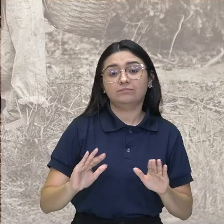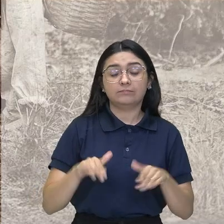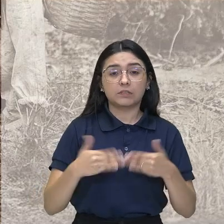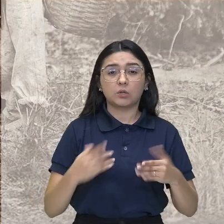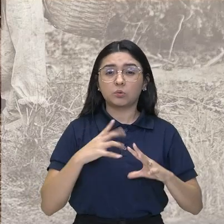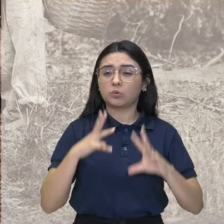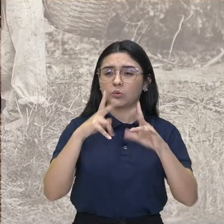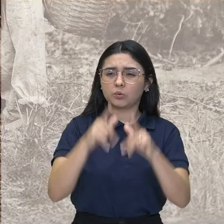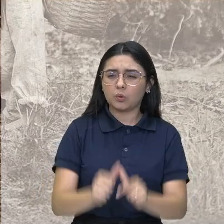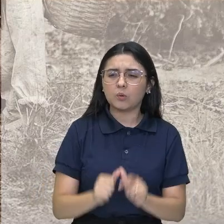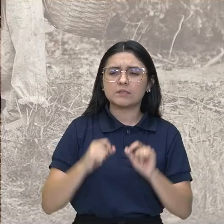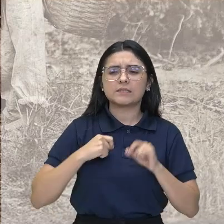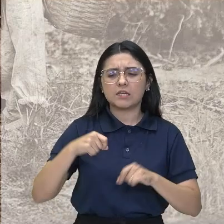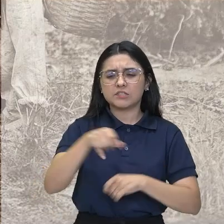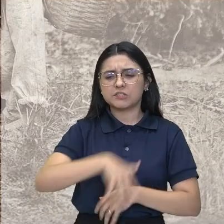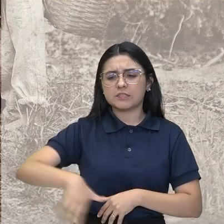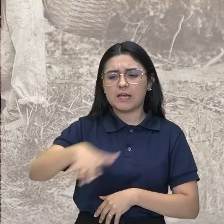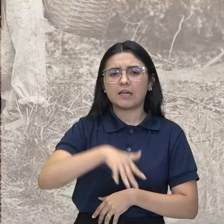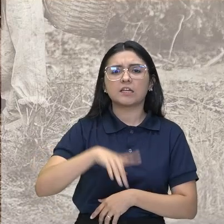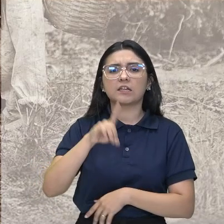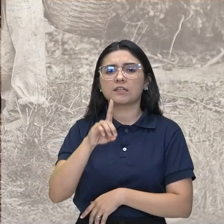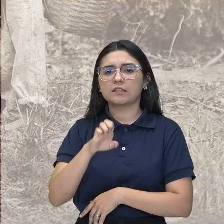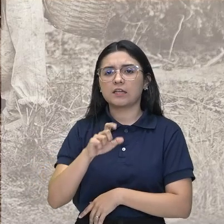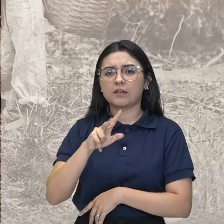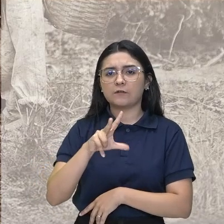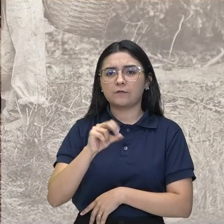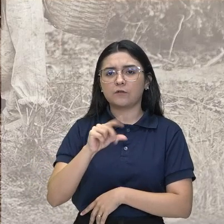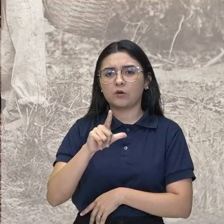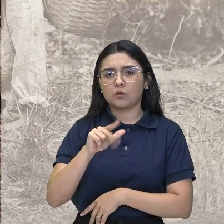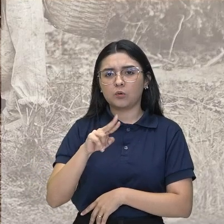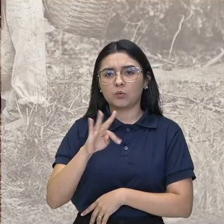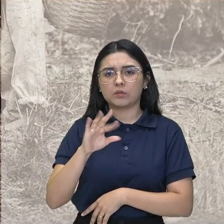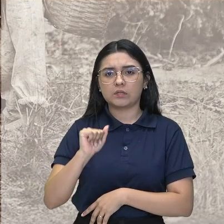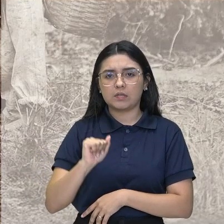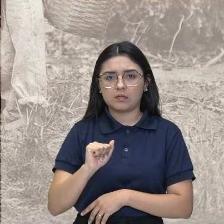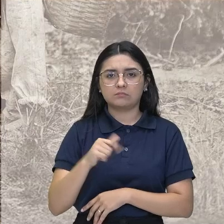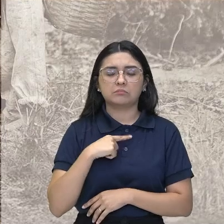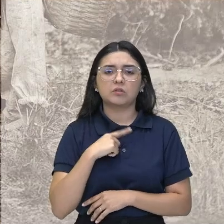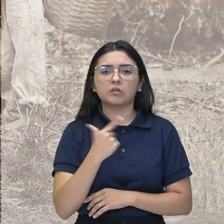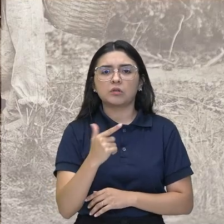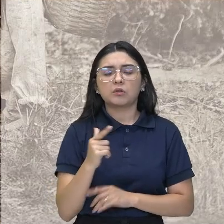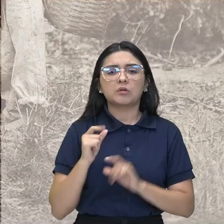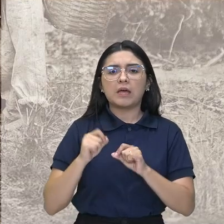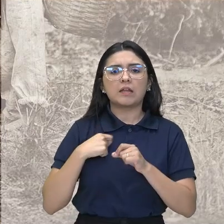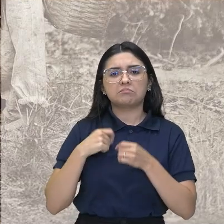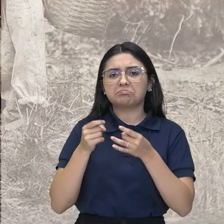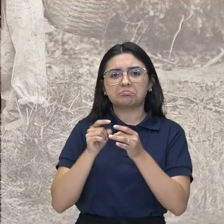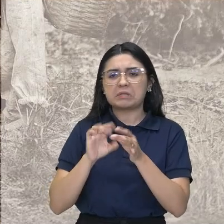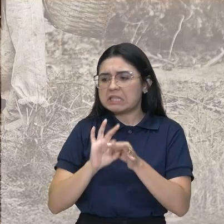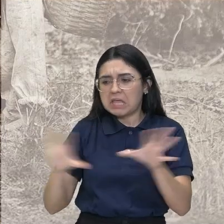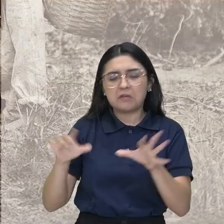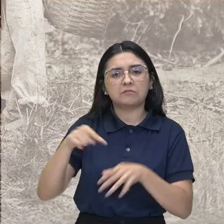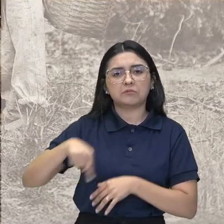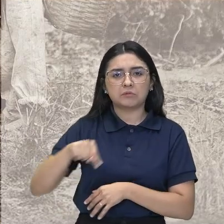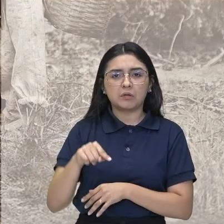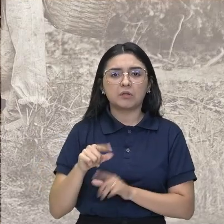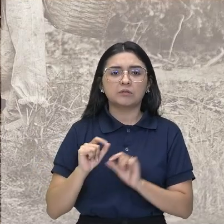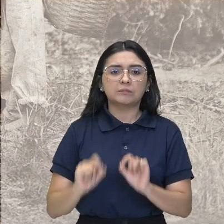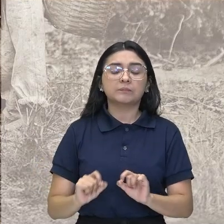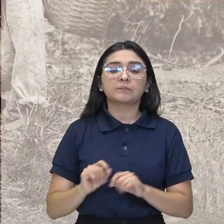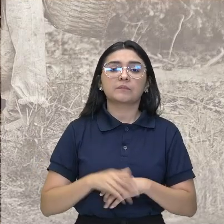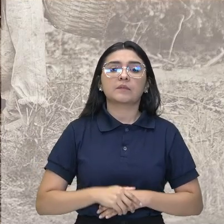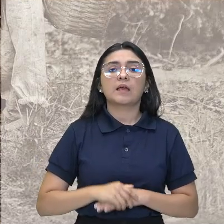chamadas devolutas, ou seja, aquelas terras que não tinham um dono, a gente sabe que essas terras pertenceriam à União,